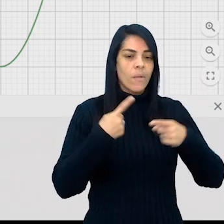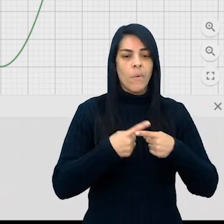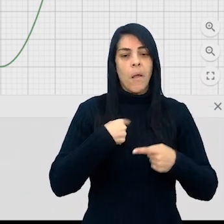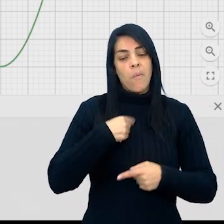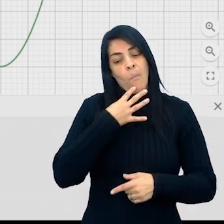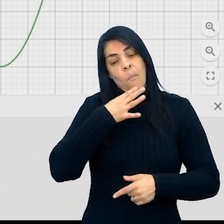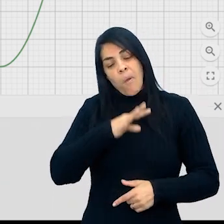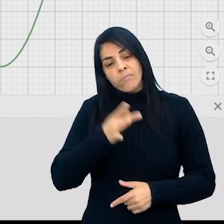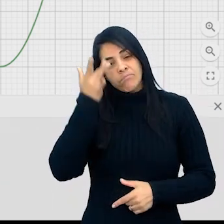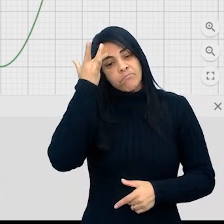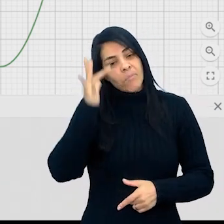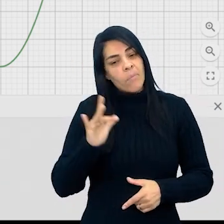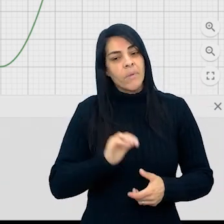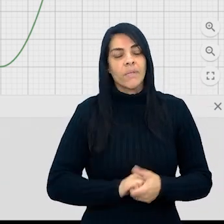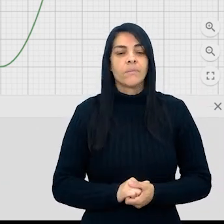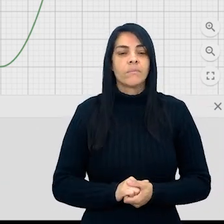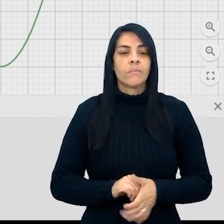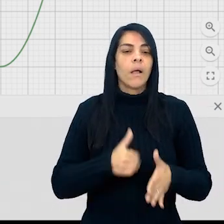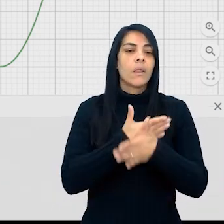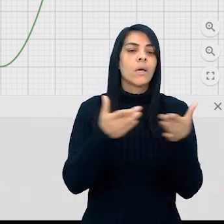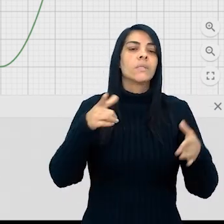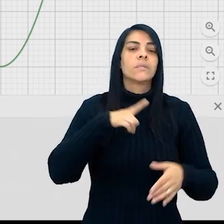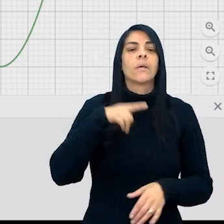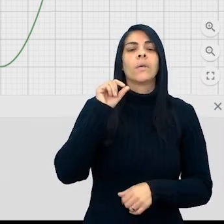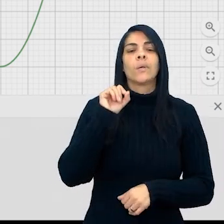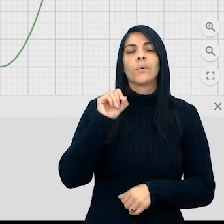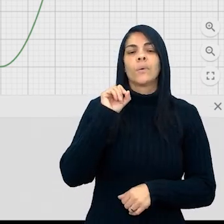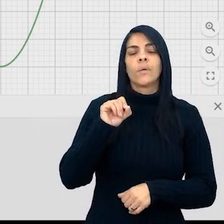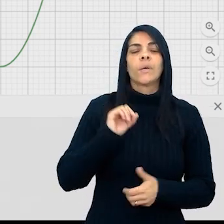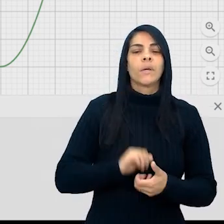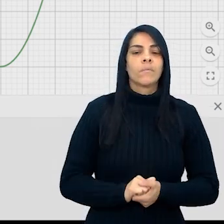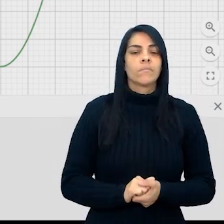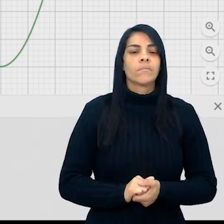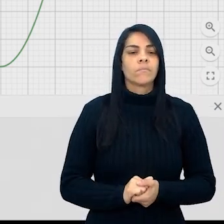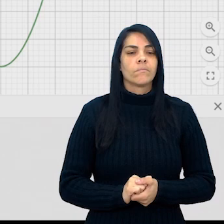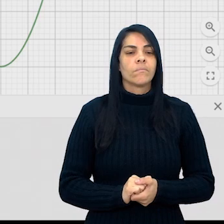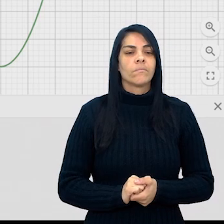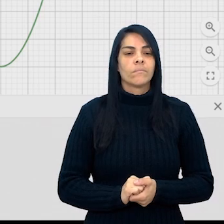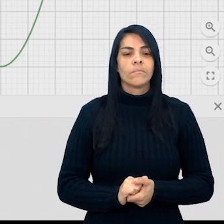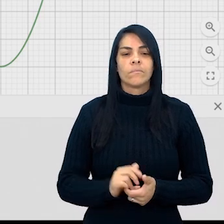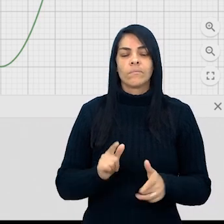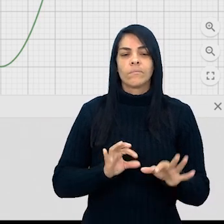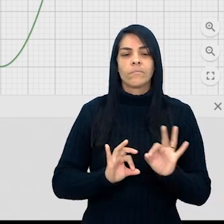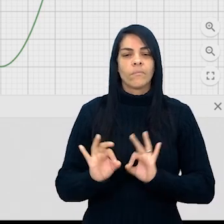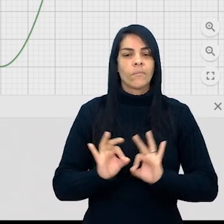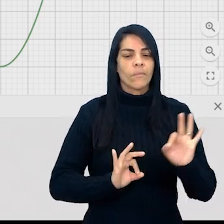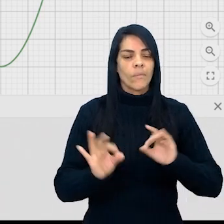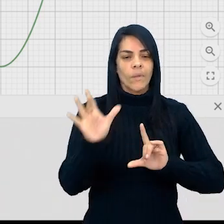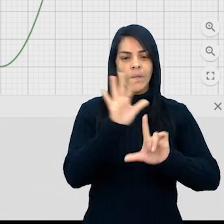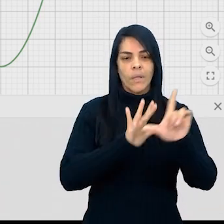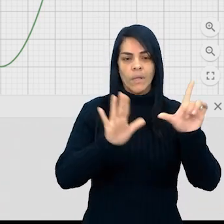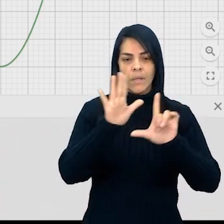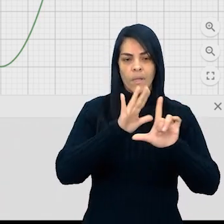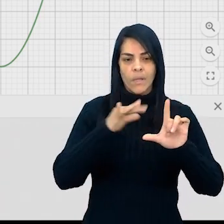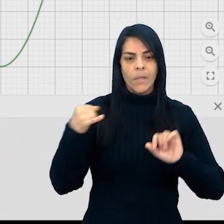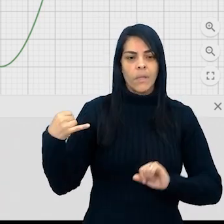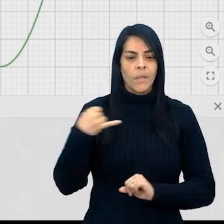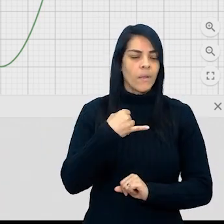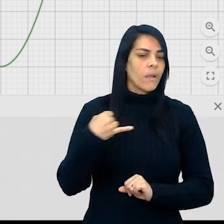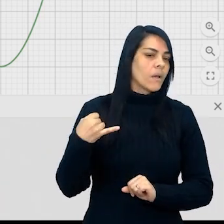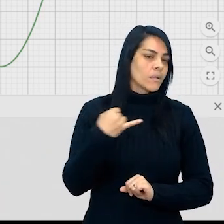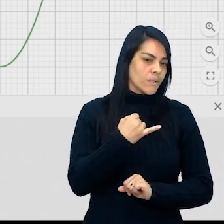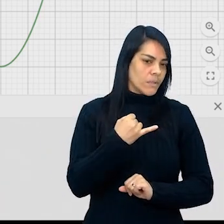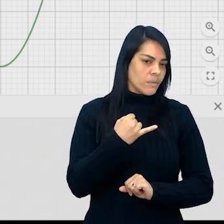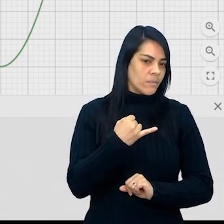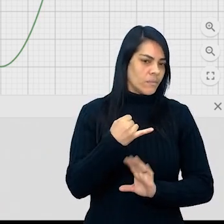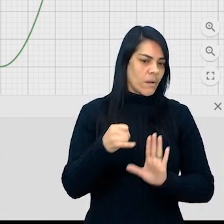conhecia. Aqui, ó, nós temos a projeção, né, das imagens que são negativas,